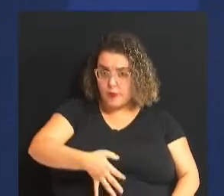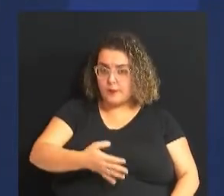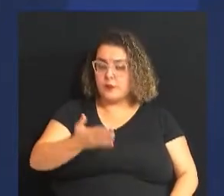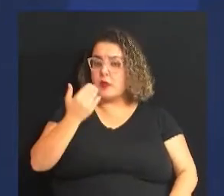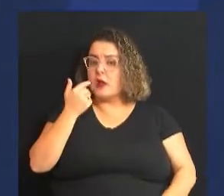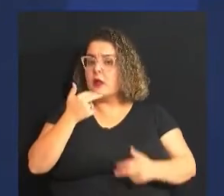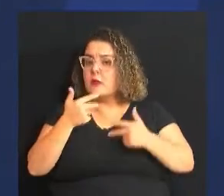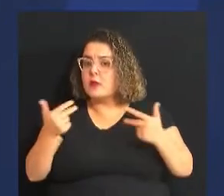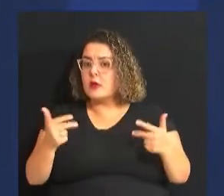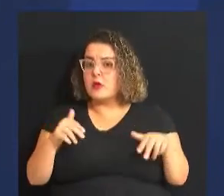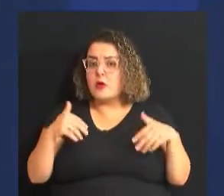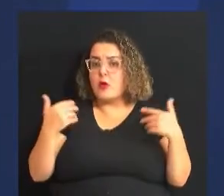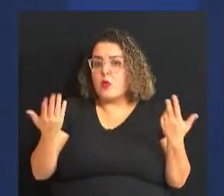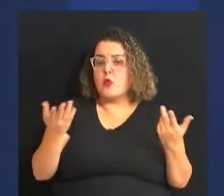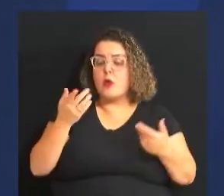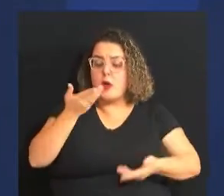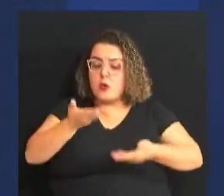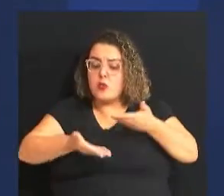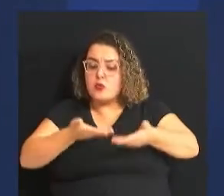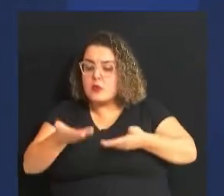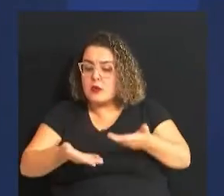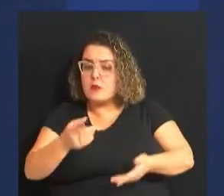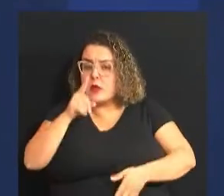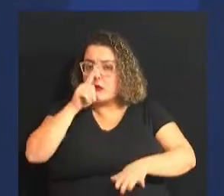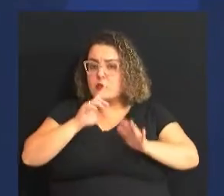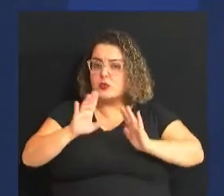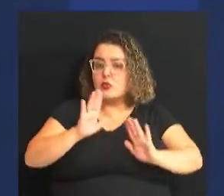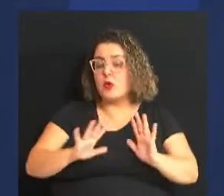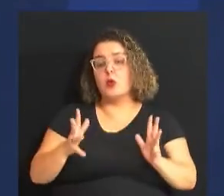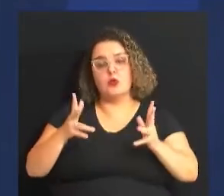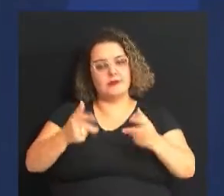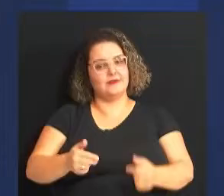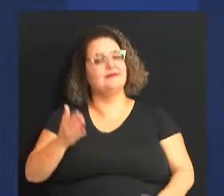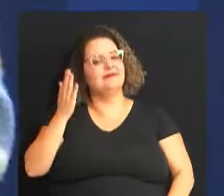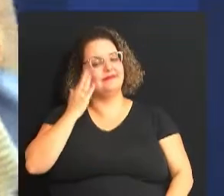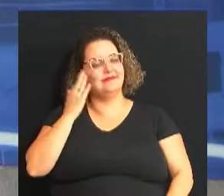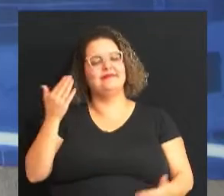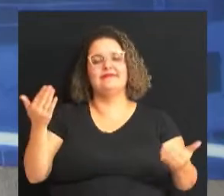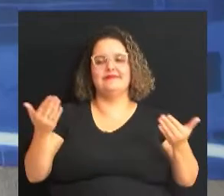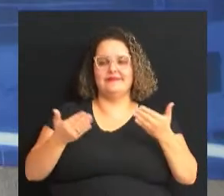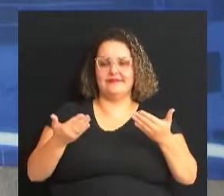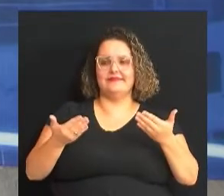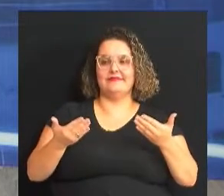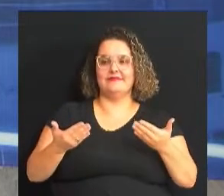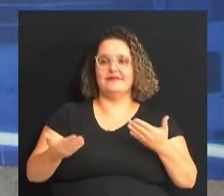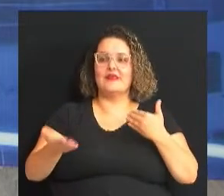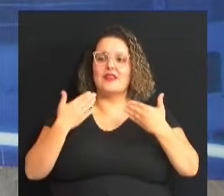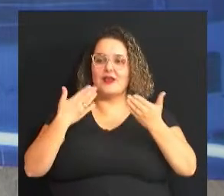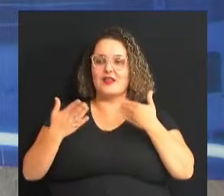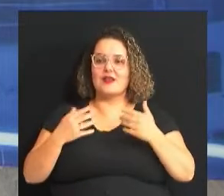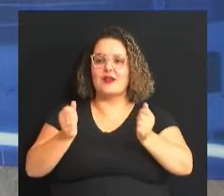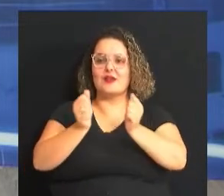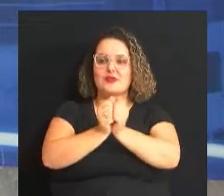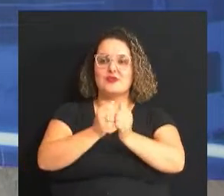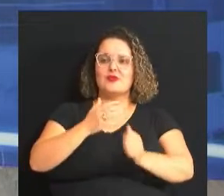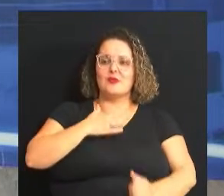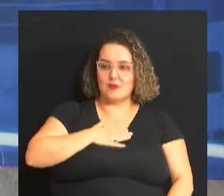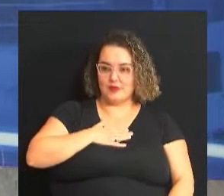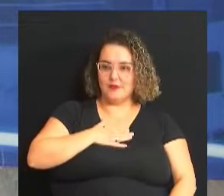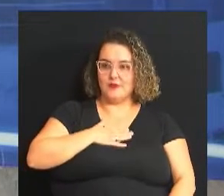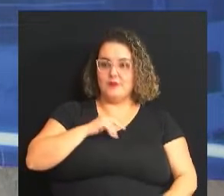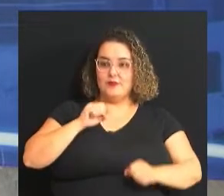Alimentação, quais os cuidados, enfim, tudo você fica sabendo a partir de agora. E quem está comigo aqui e vai